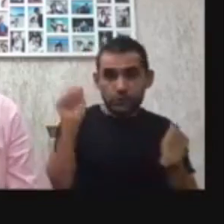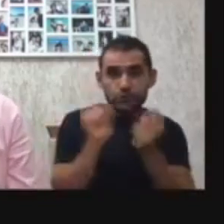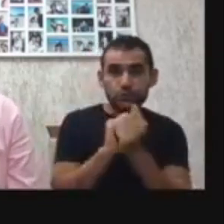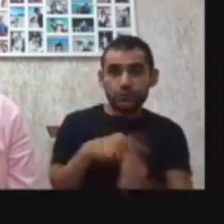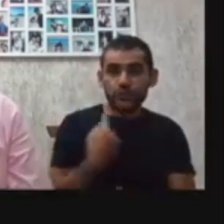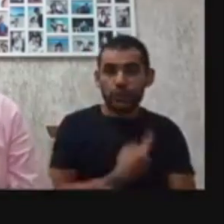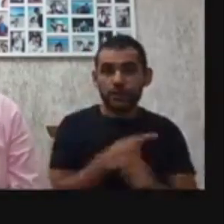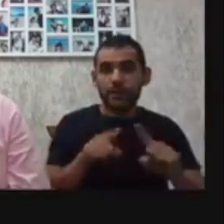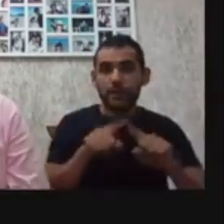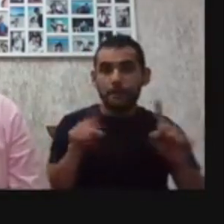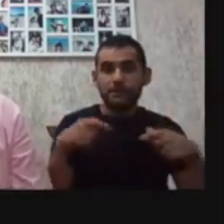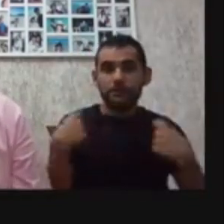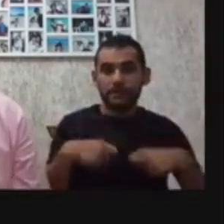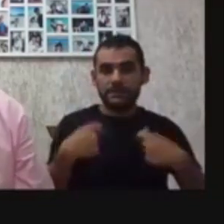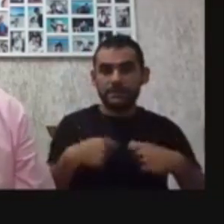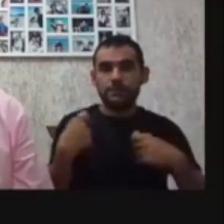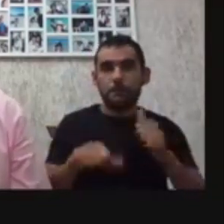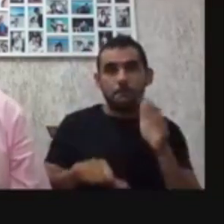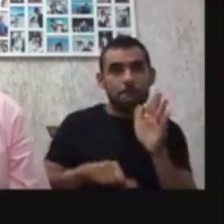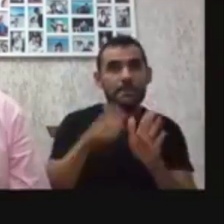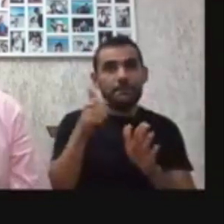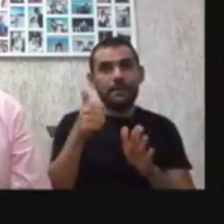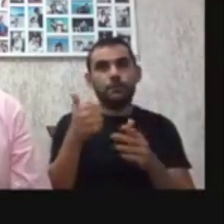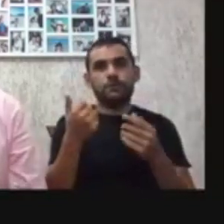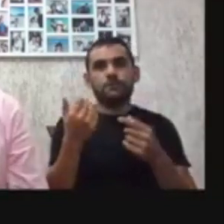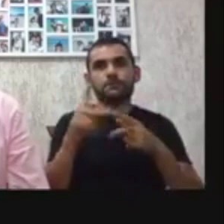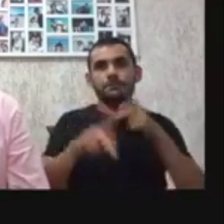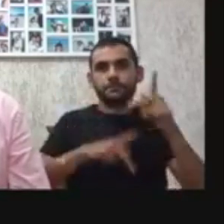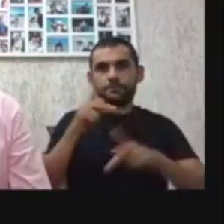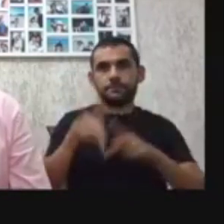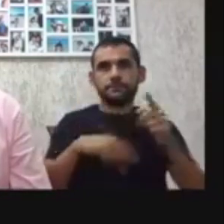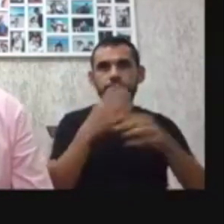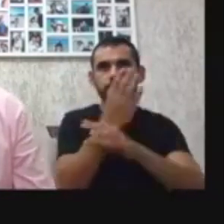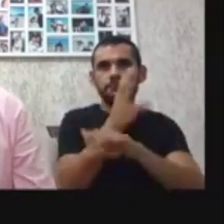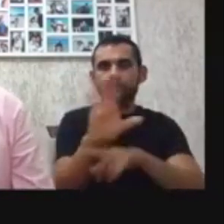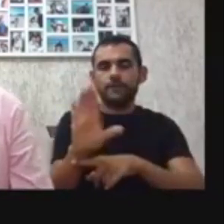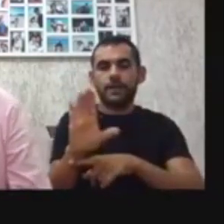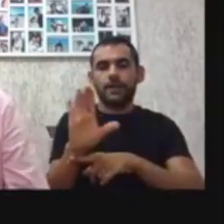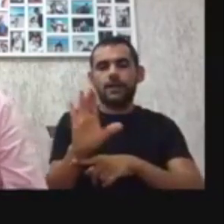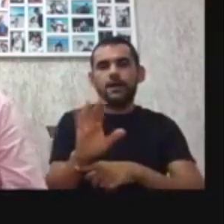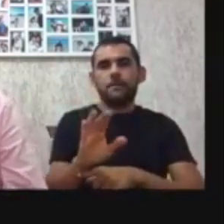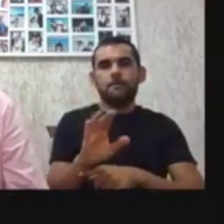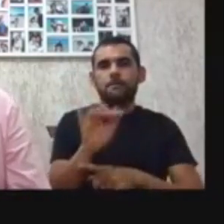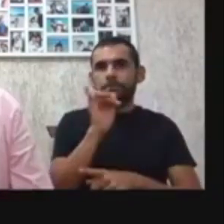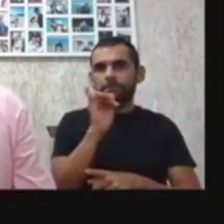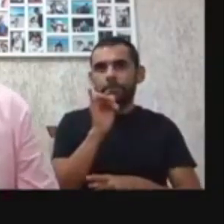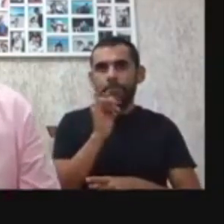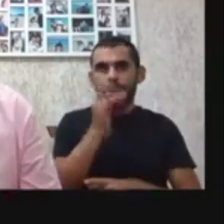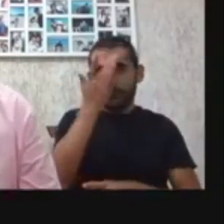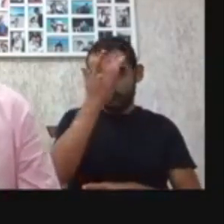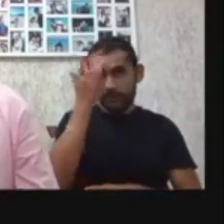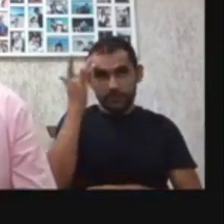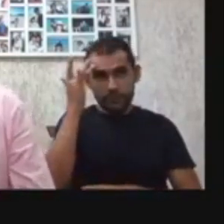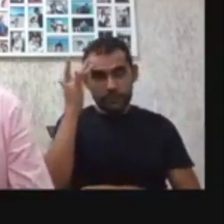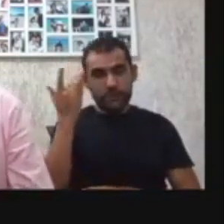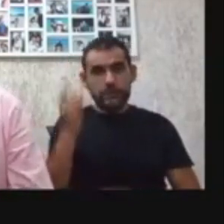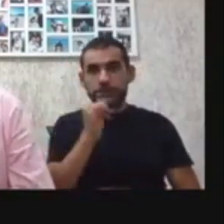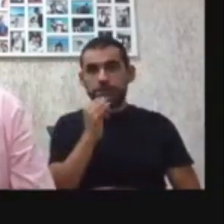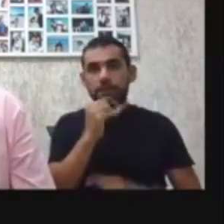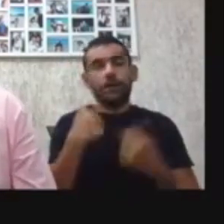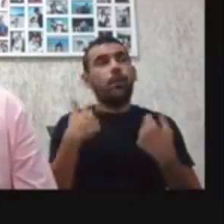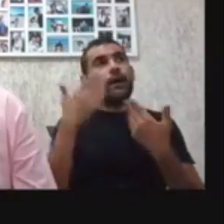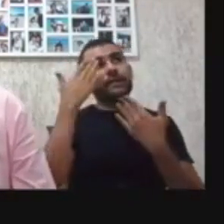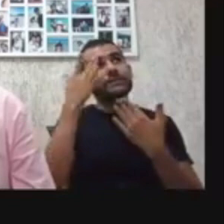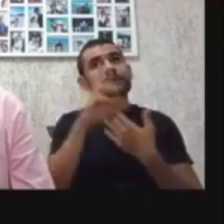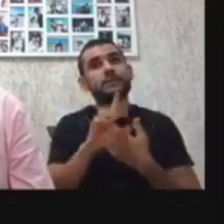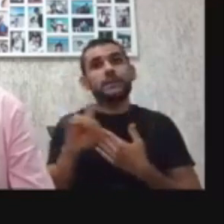agora eu preciso passar para a população. Tem pessoas que falam assim comigo, e graças a Deus, né? Muitas pessoas